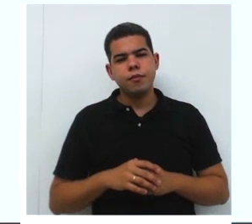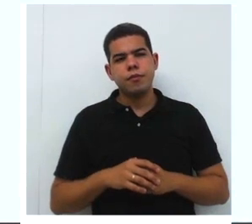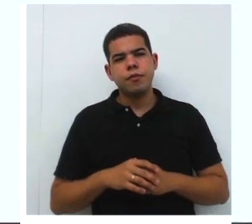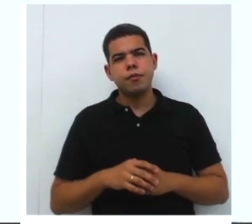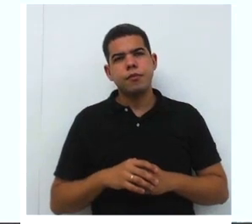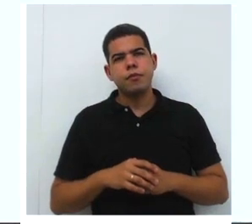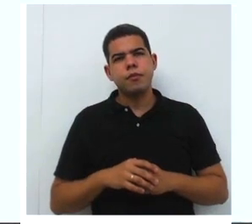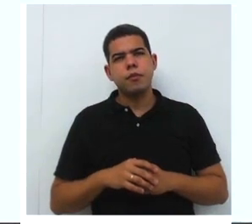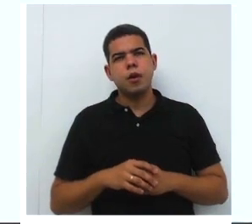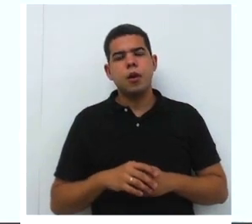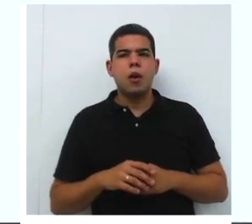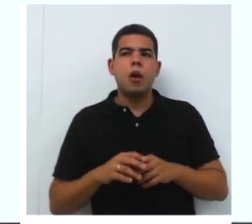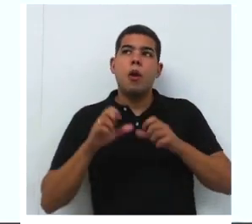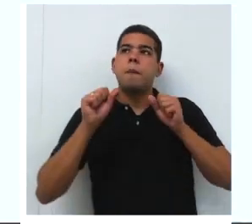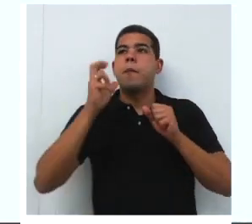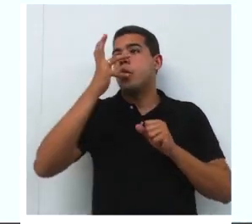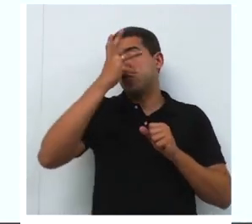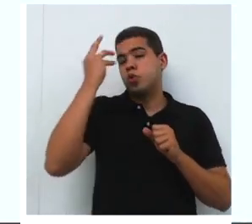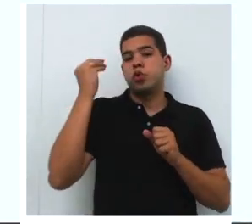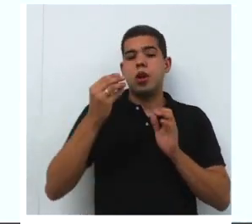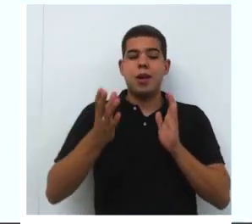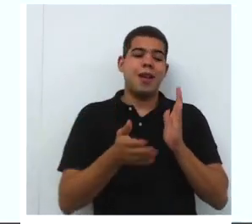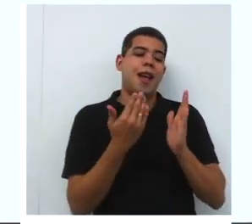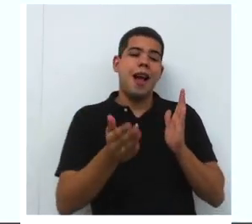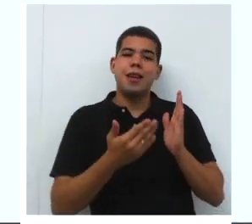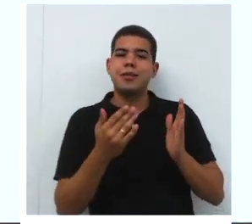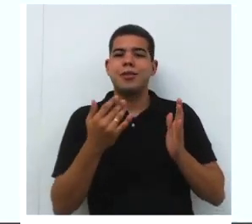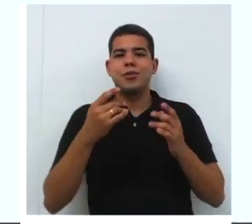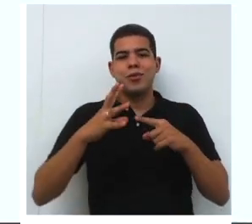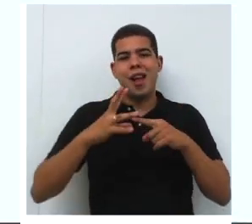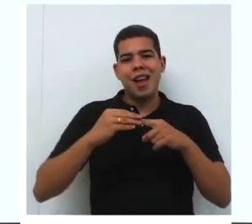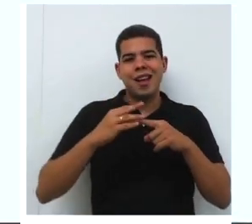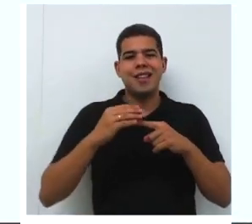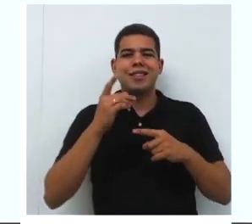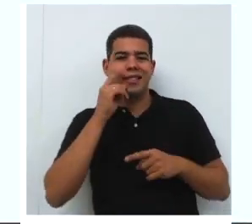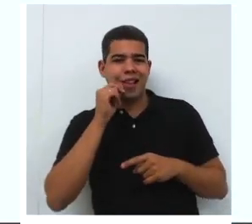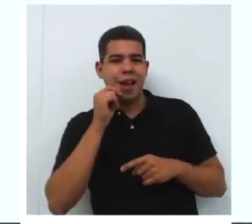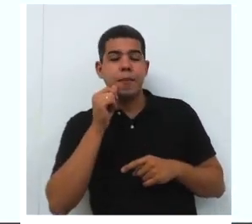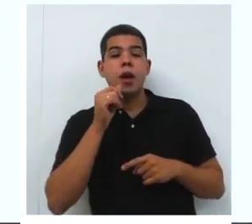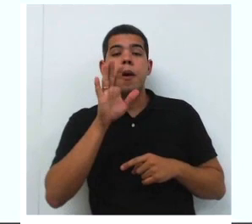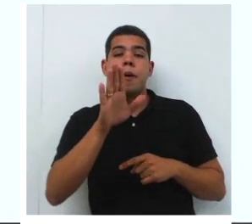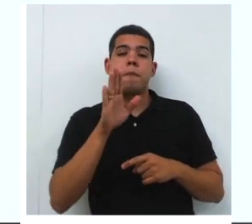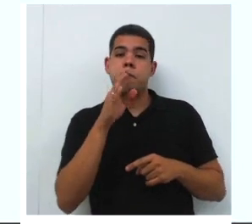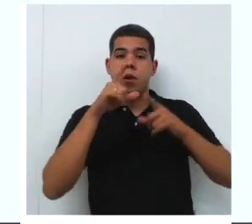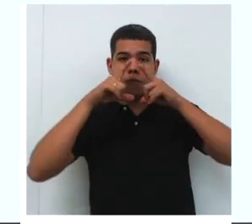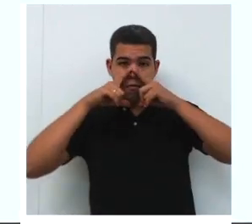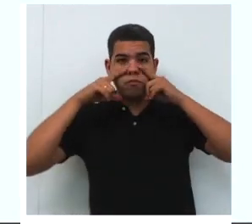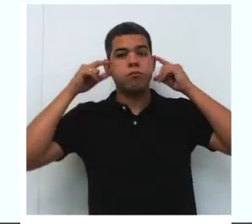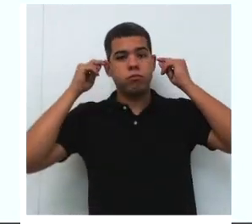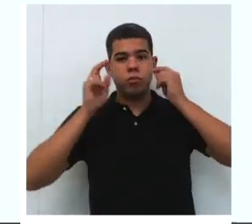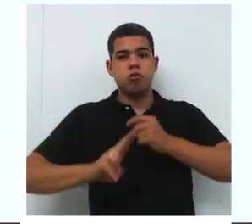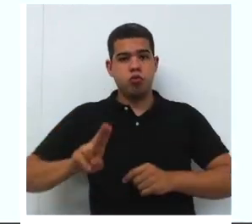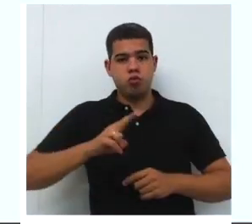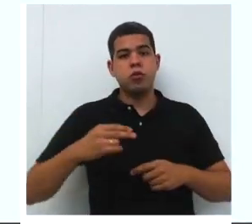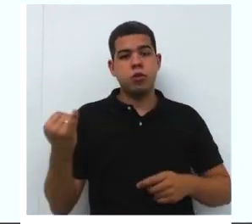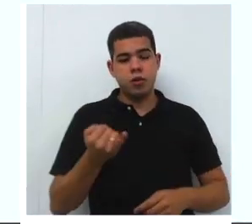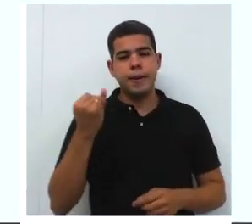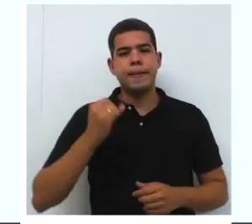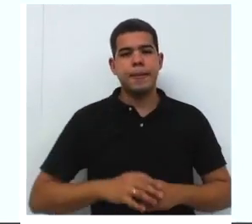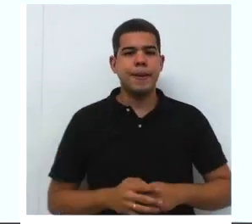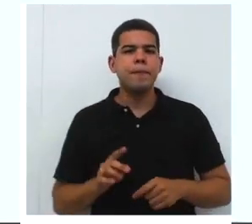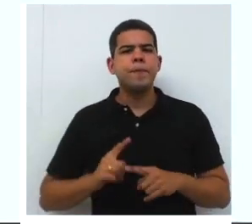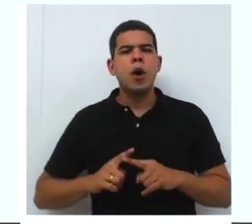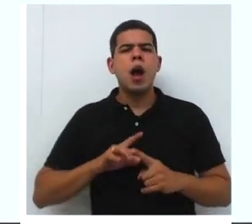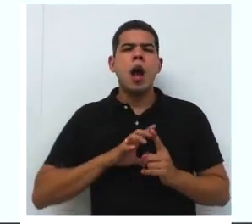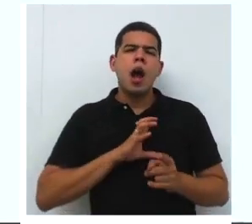esse deslize. Você pode esquecer até o seu caderno, um lápis ou uma caneta, mas a máscara você vai ter que estar usando. Por quê? Porque você tem